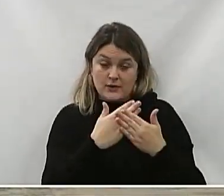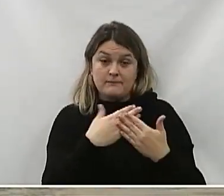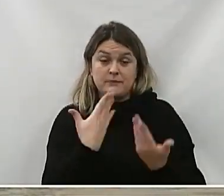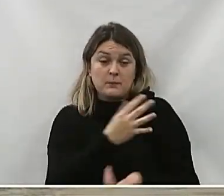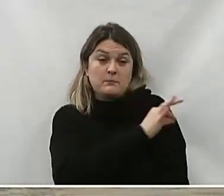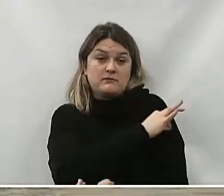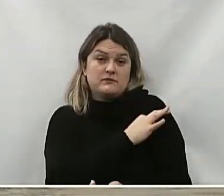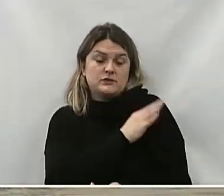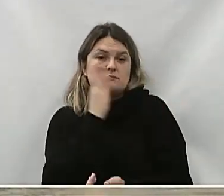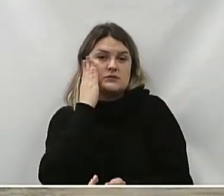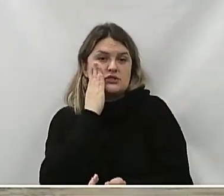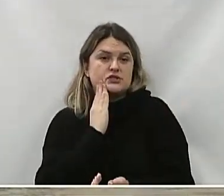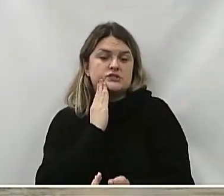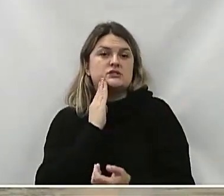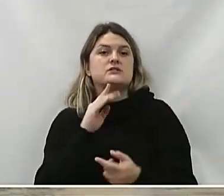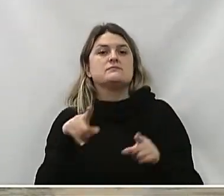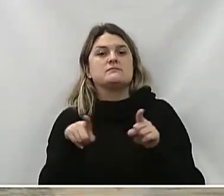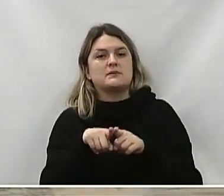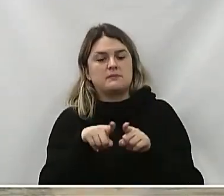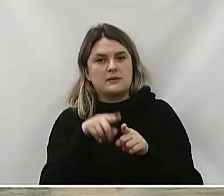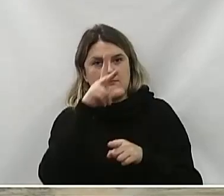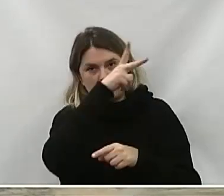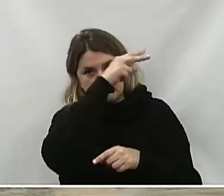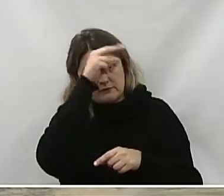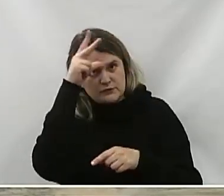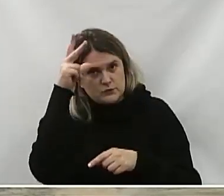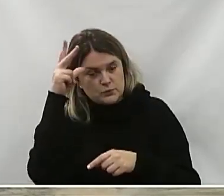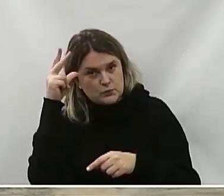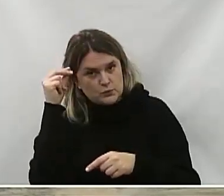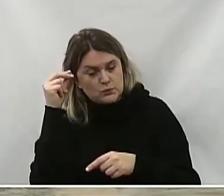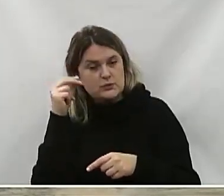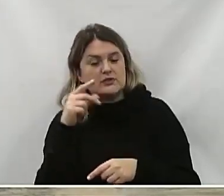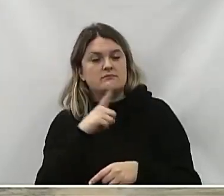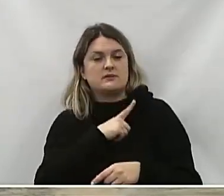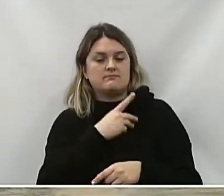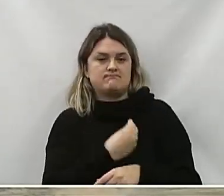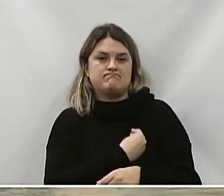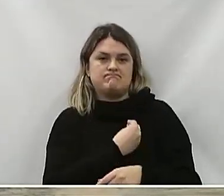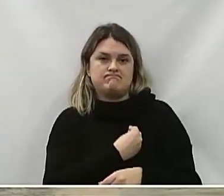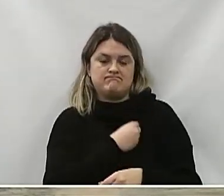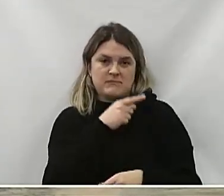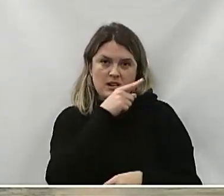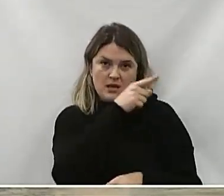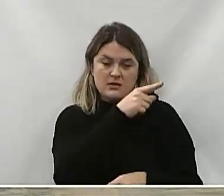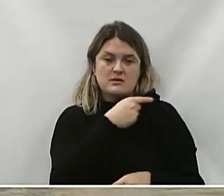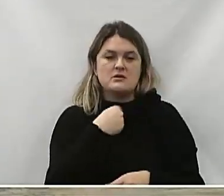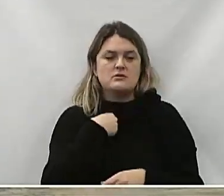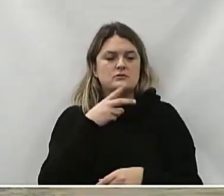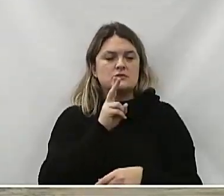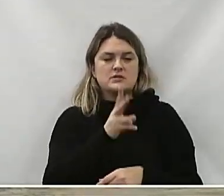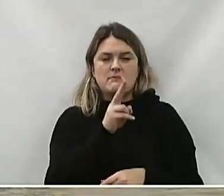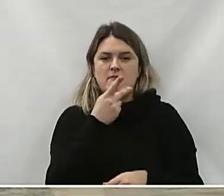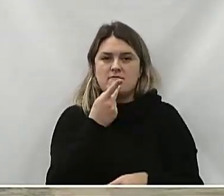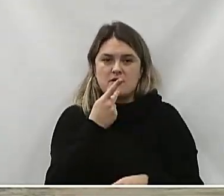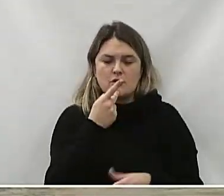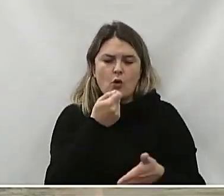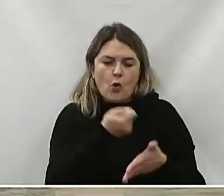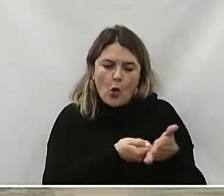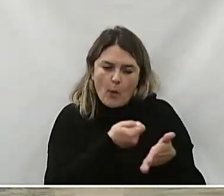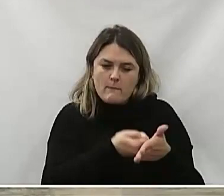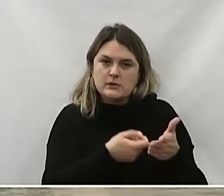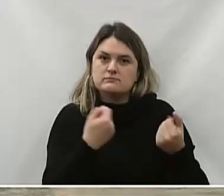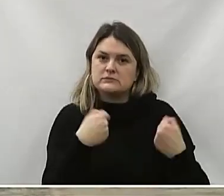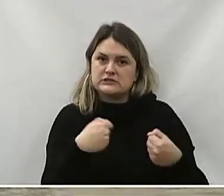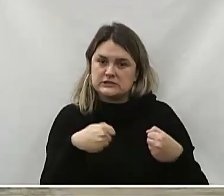bastia a sua contrapartida através da Prefeitura Municipal está lá então como eu sempre digo que tem que cobrar